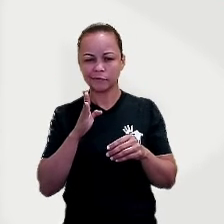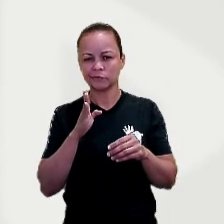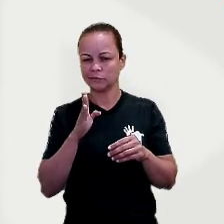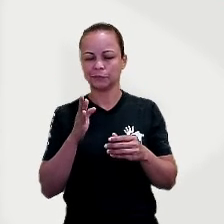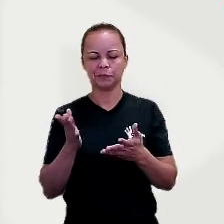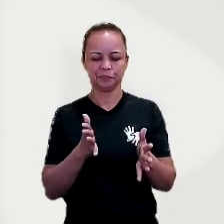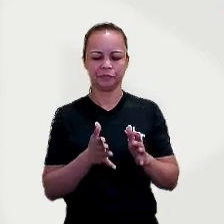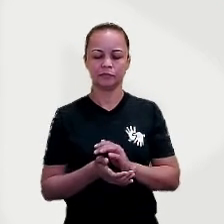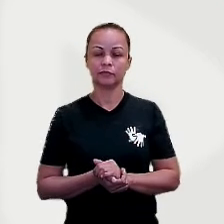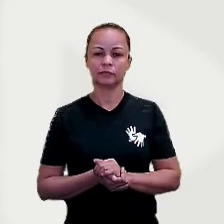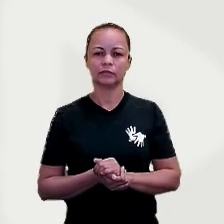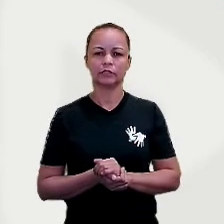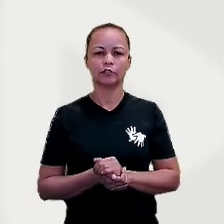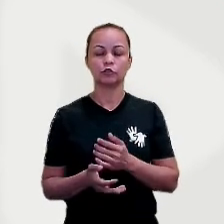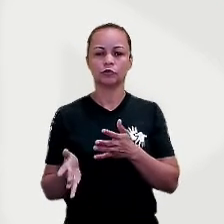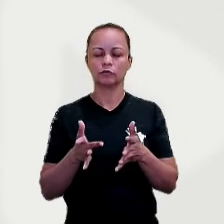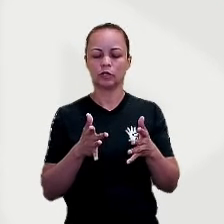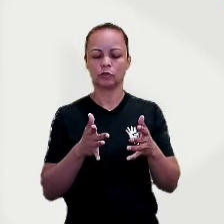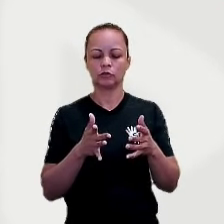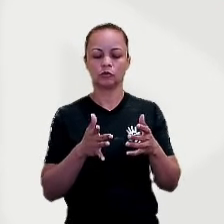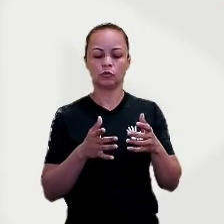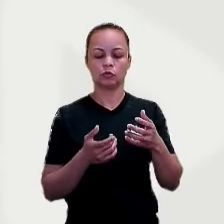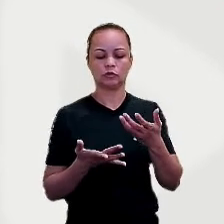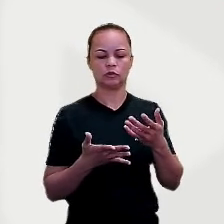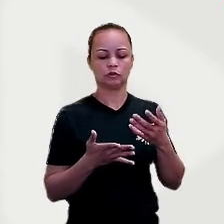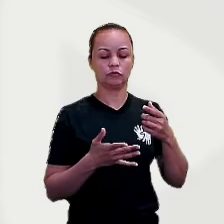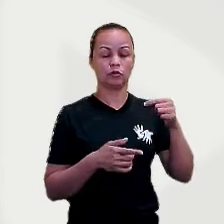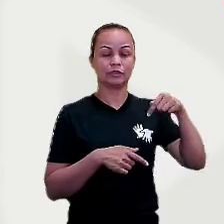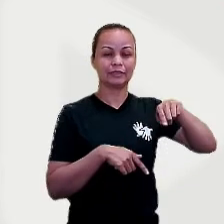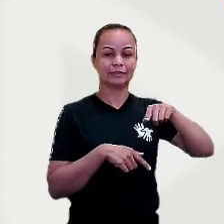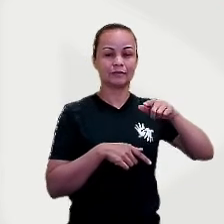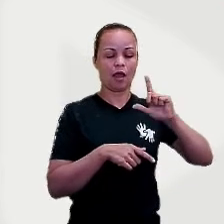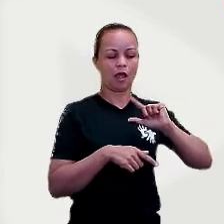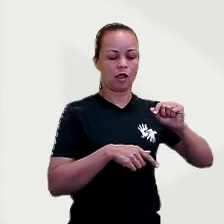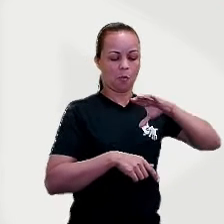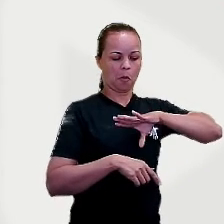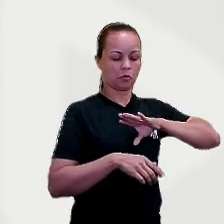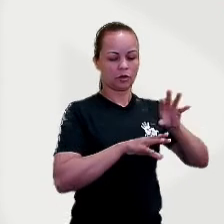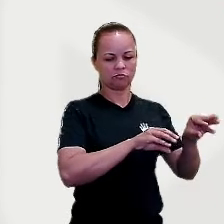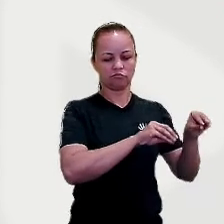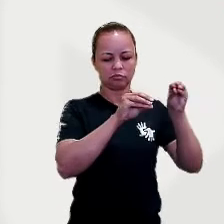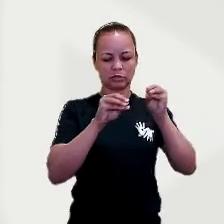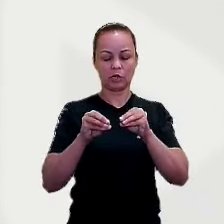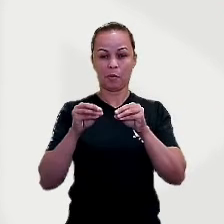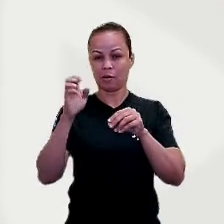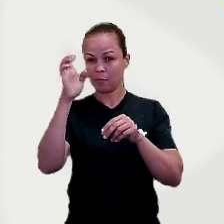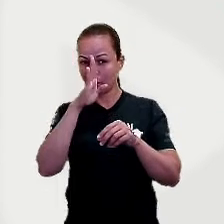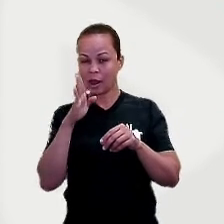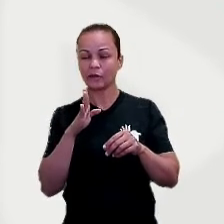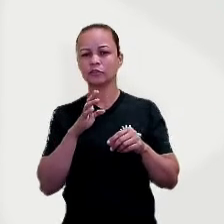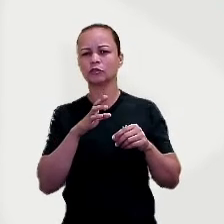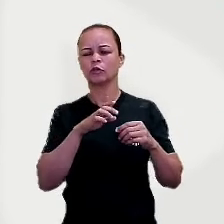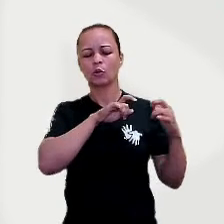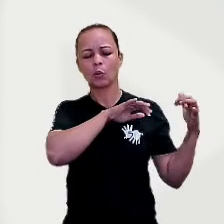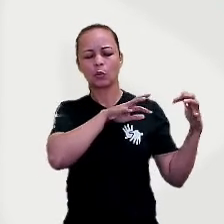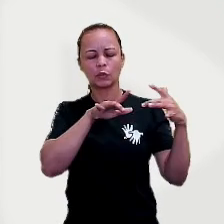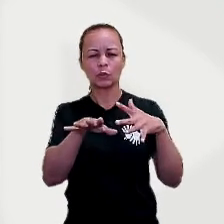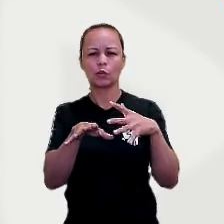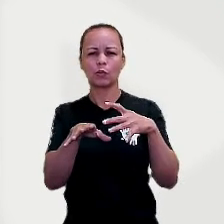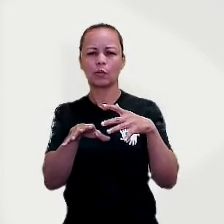portuguesa saiu do seu país de origem para vir para o Brasil, a sua colônia, vieram em torno de